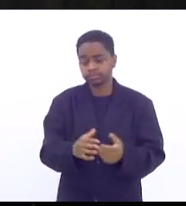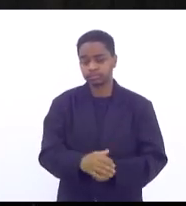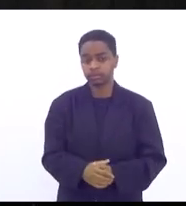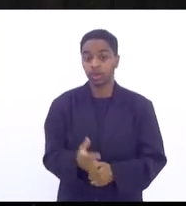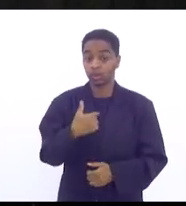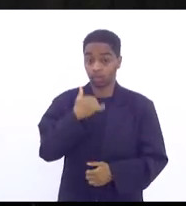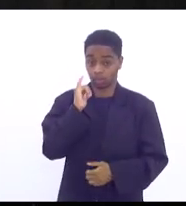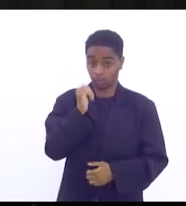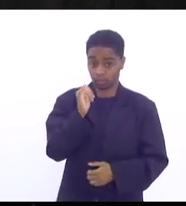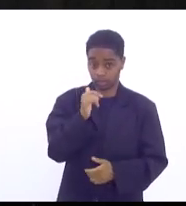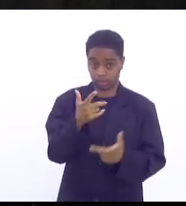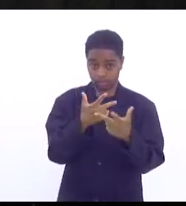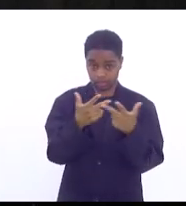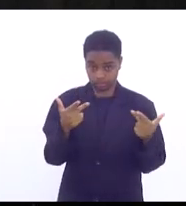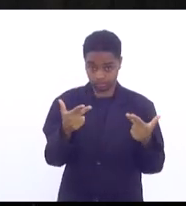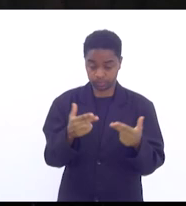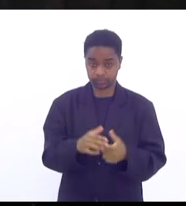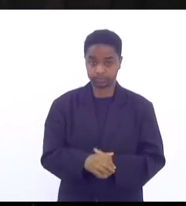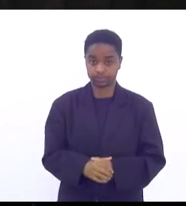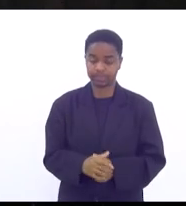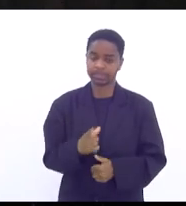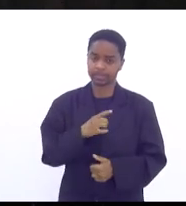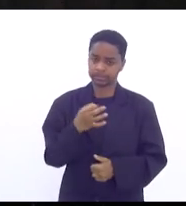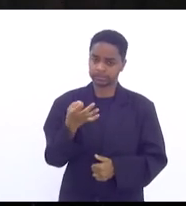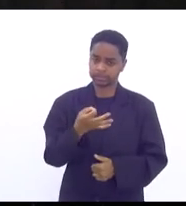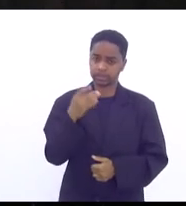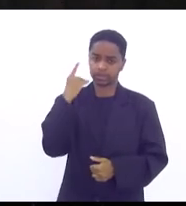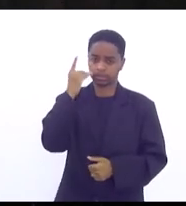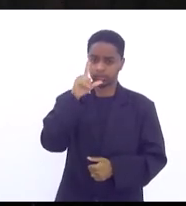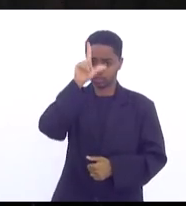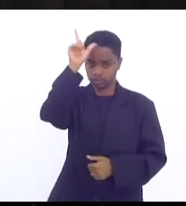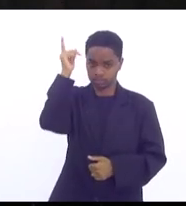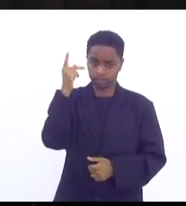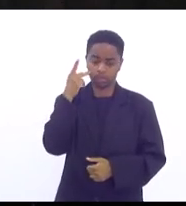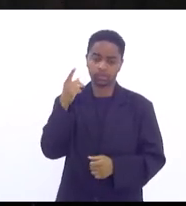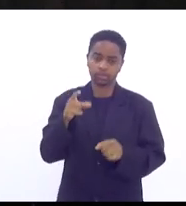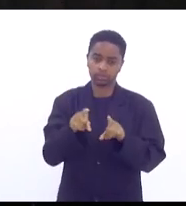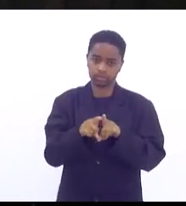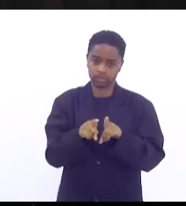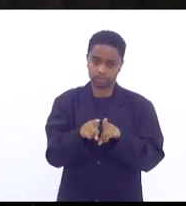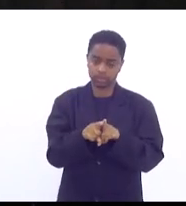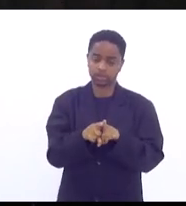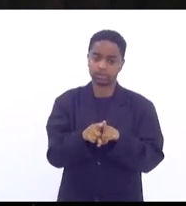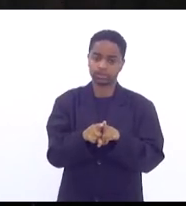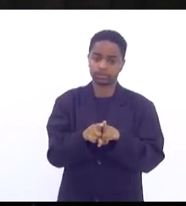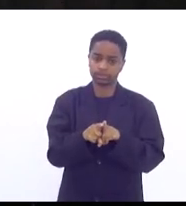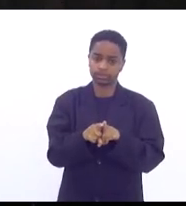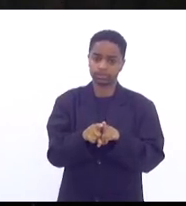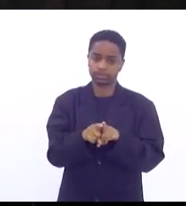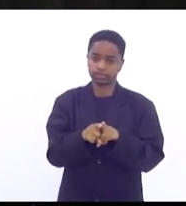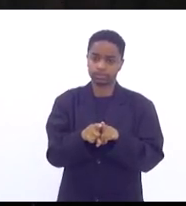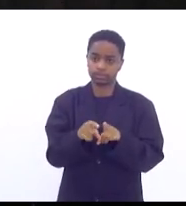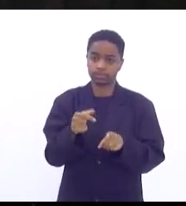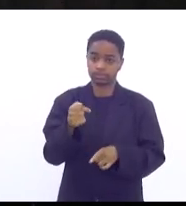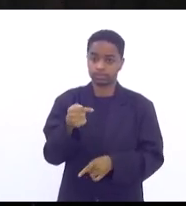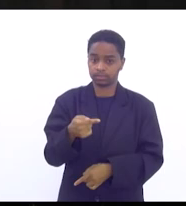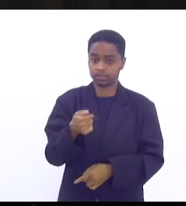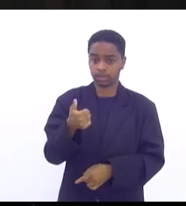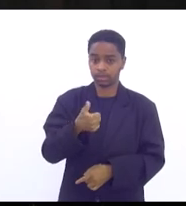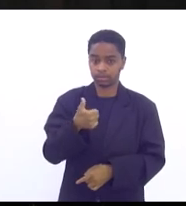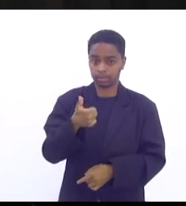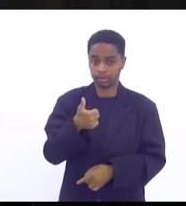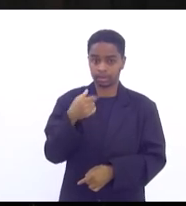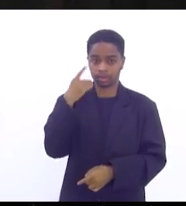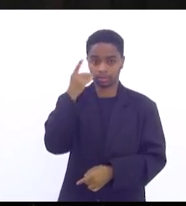um episódio. Eu tenho certeza que o deputado Luiz Paulo também, e o nosso 71º deputado